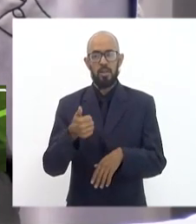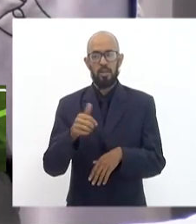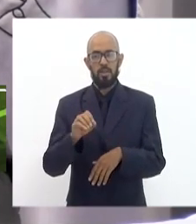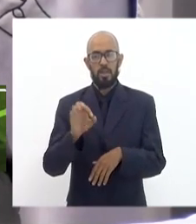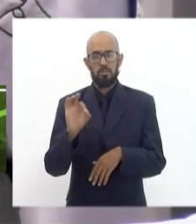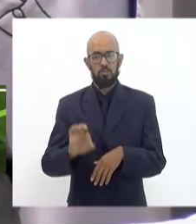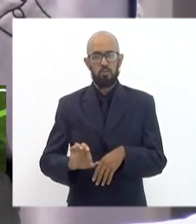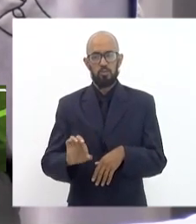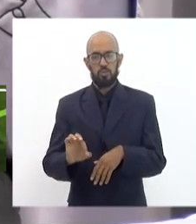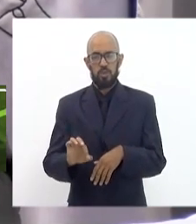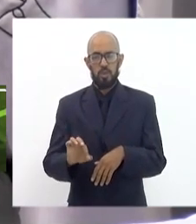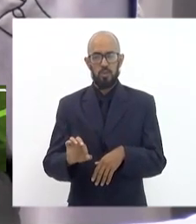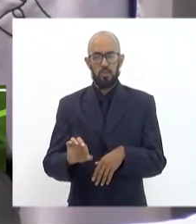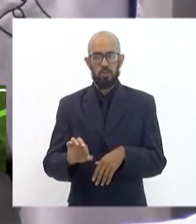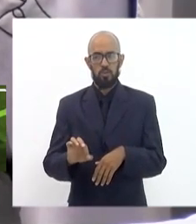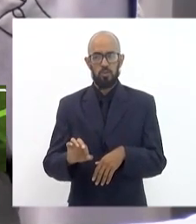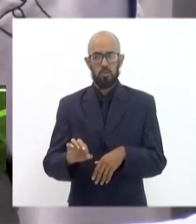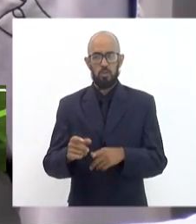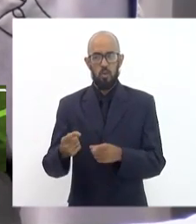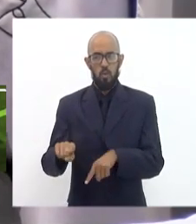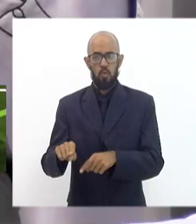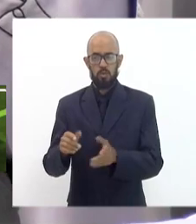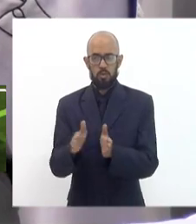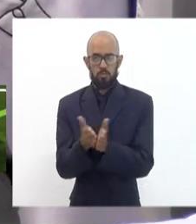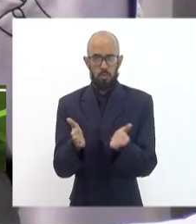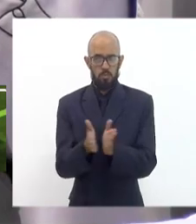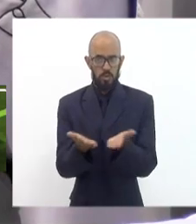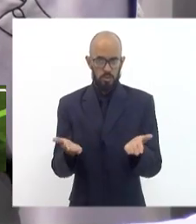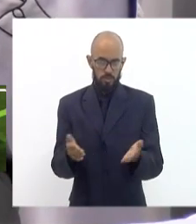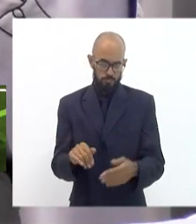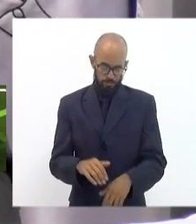do fundo Estadual de combate à pobreza numa